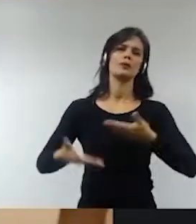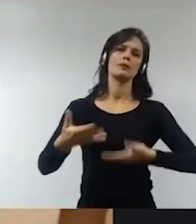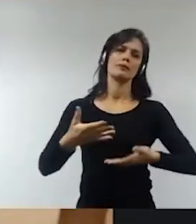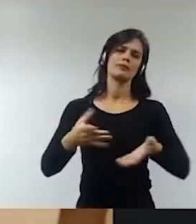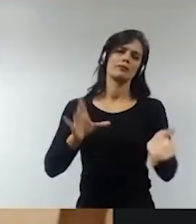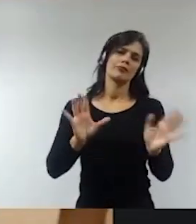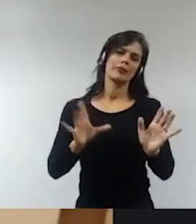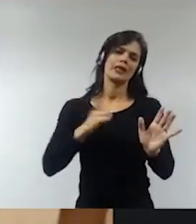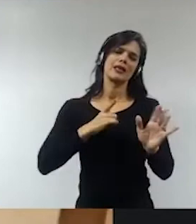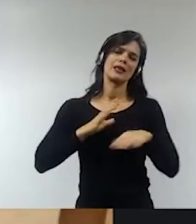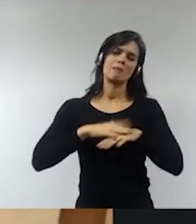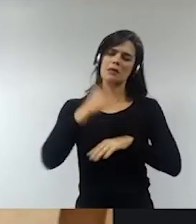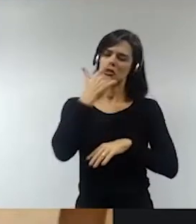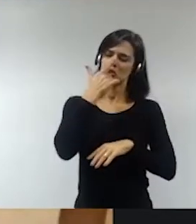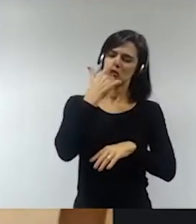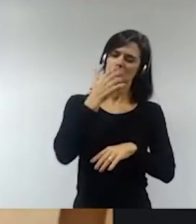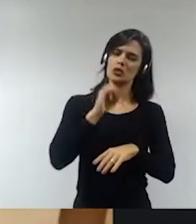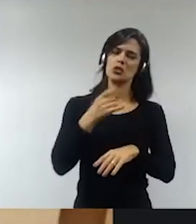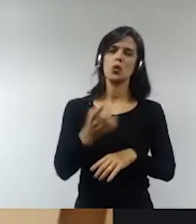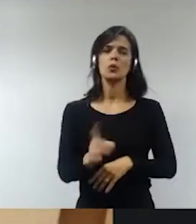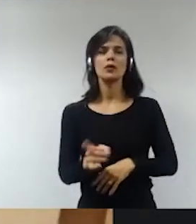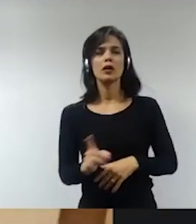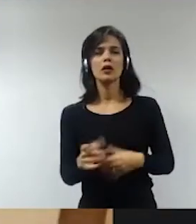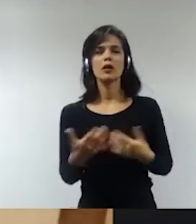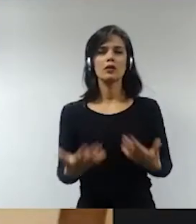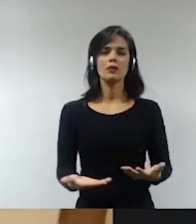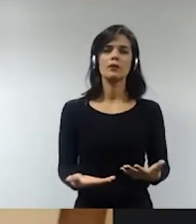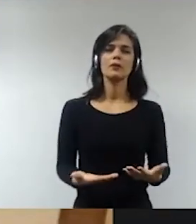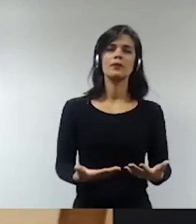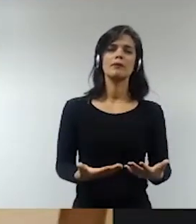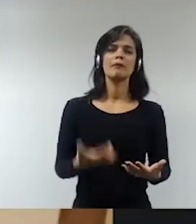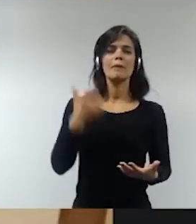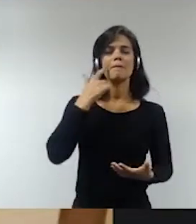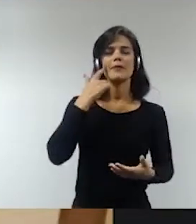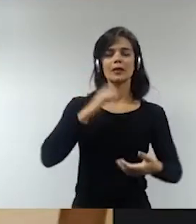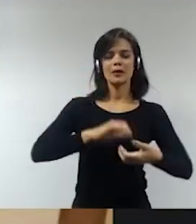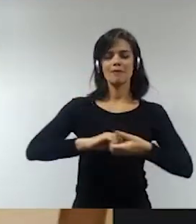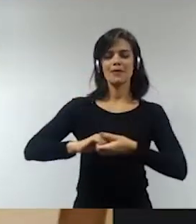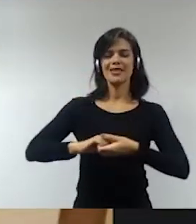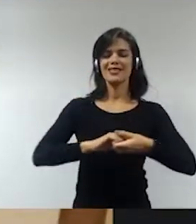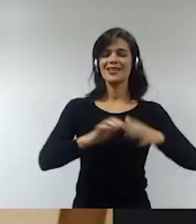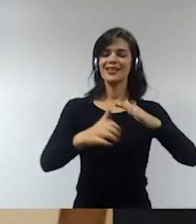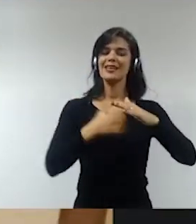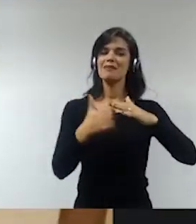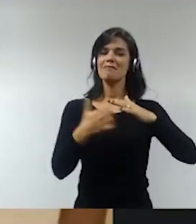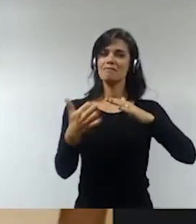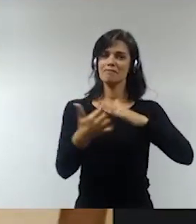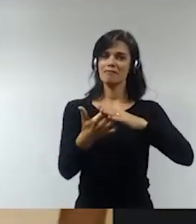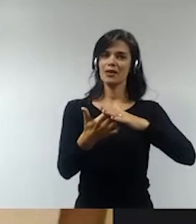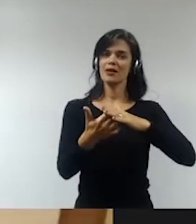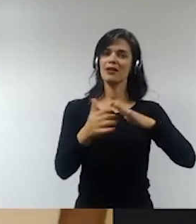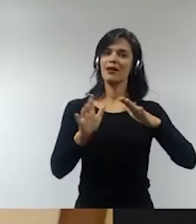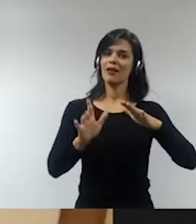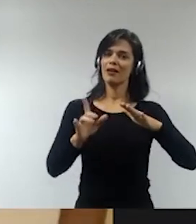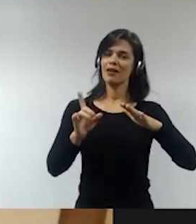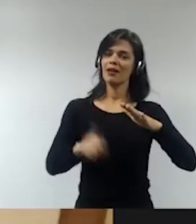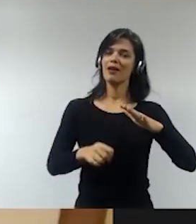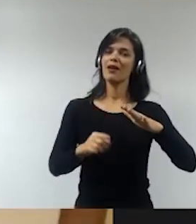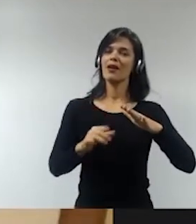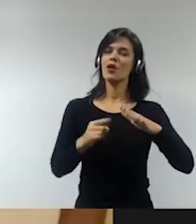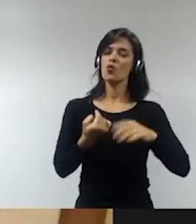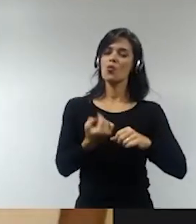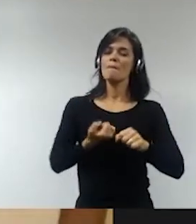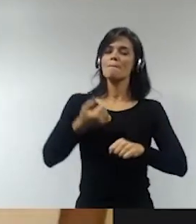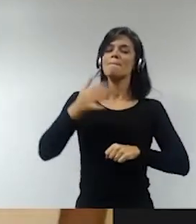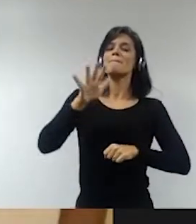outro interlocutor. Então, pensar em mediação empresarial já é uma caminhada, já é um